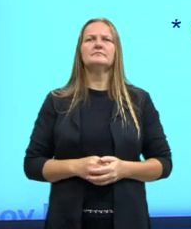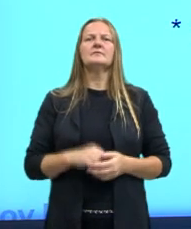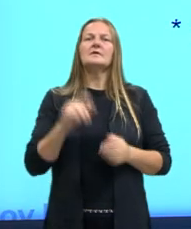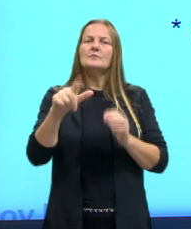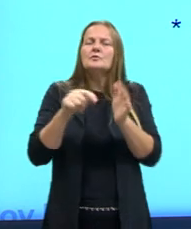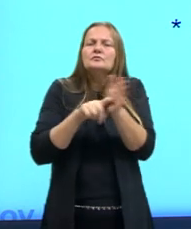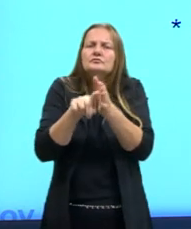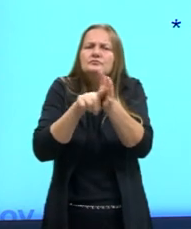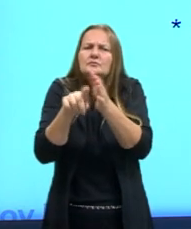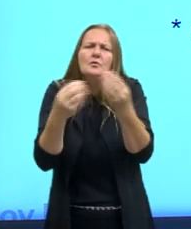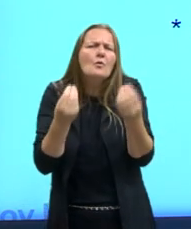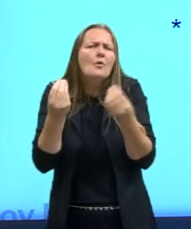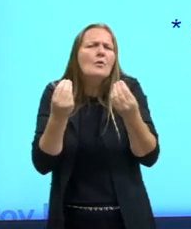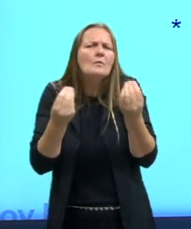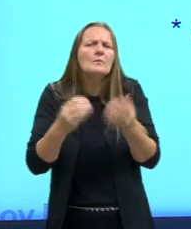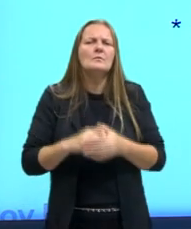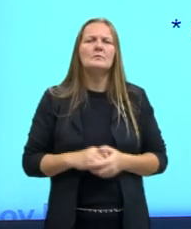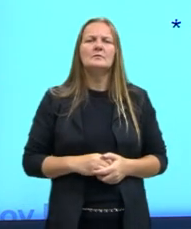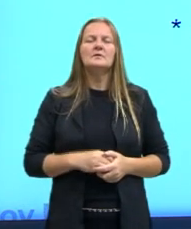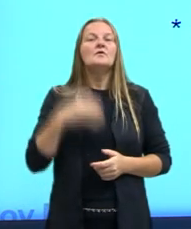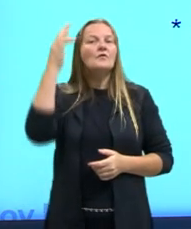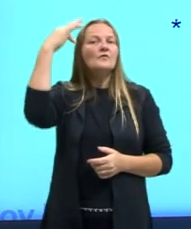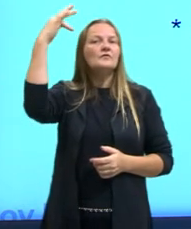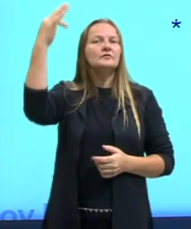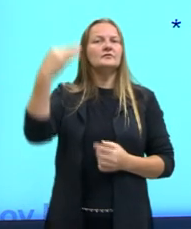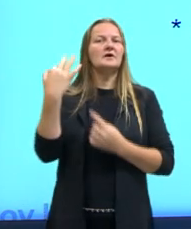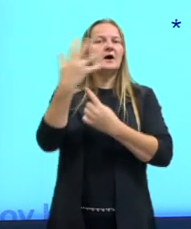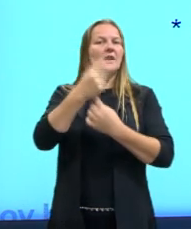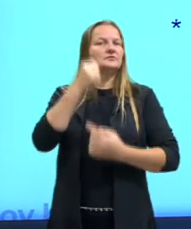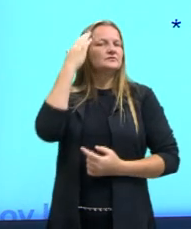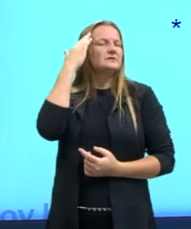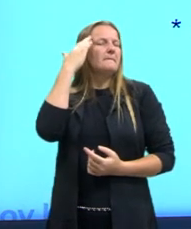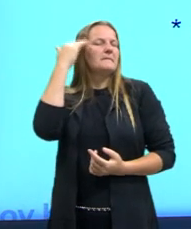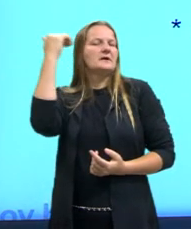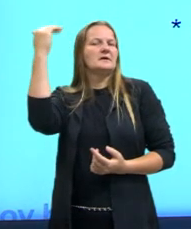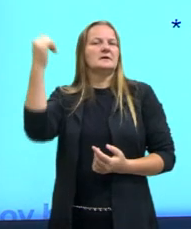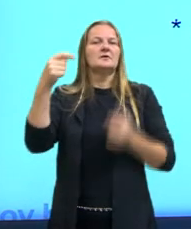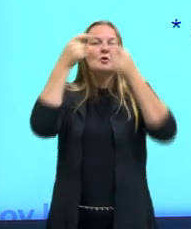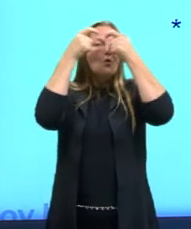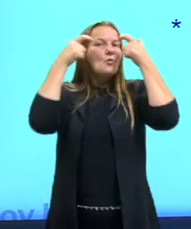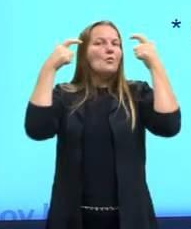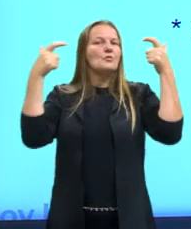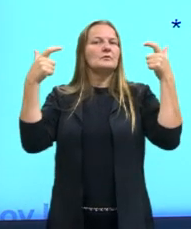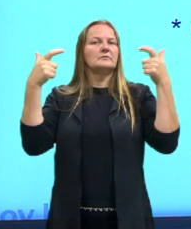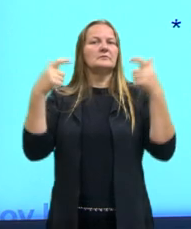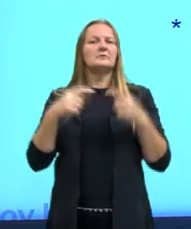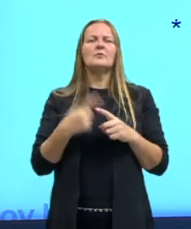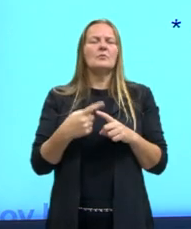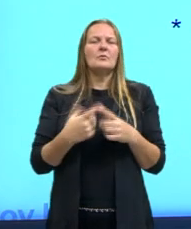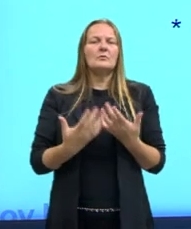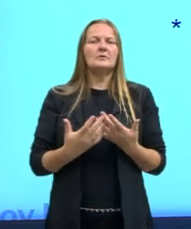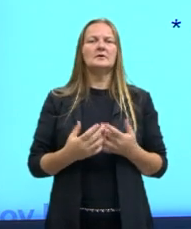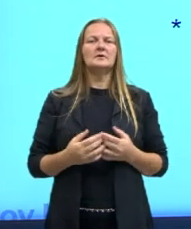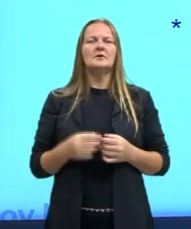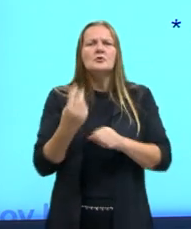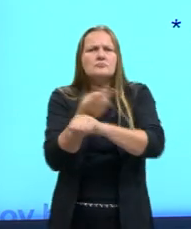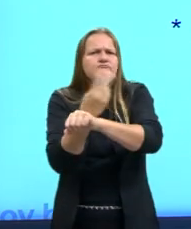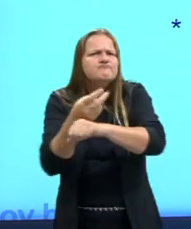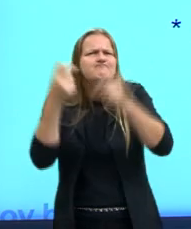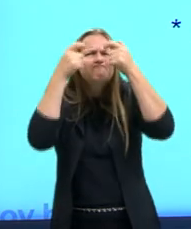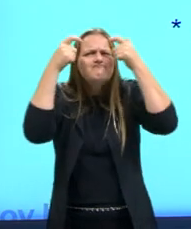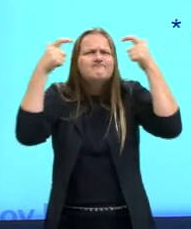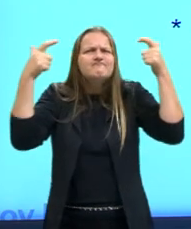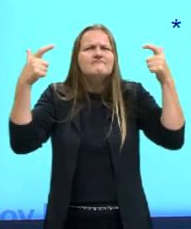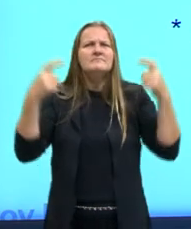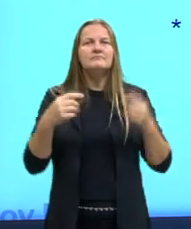Por que nós temos que filosofia arte do saber a arte do conhecimento era algo a busca do conhecimento